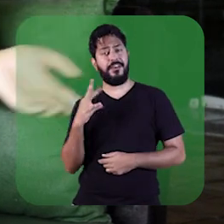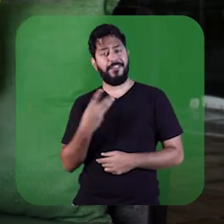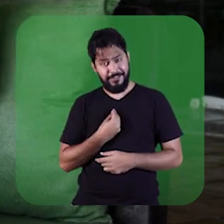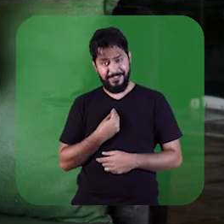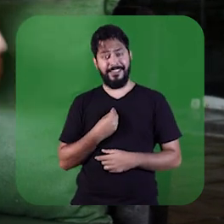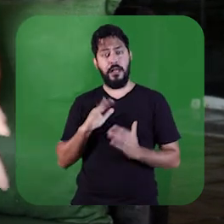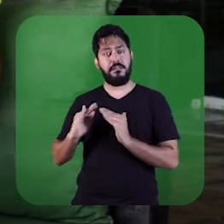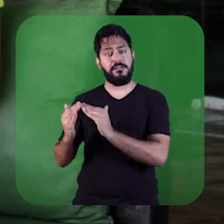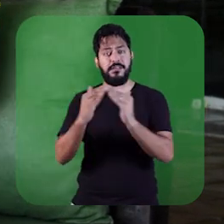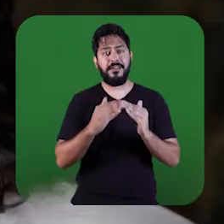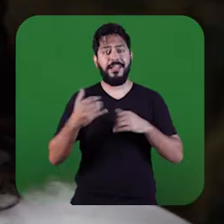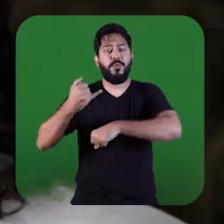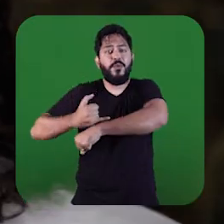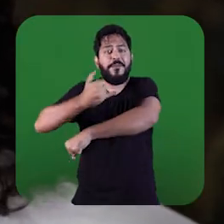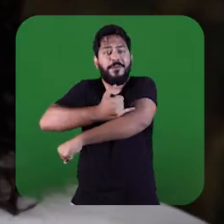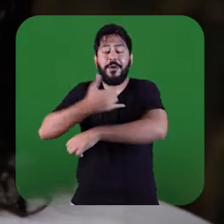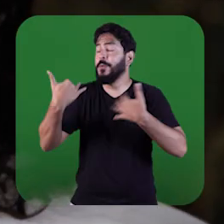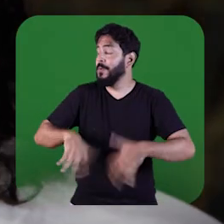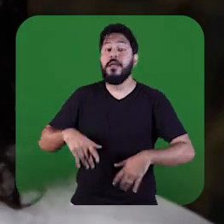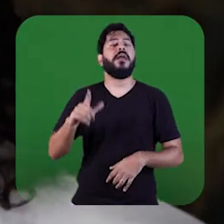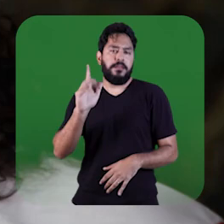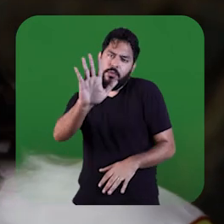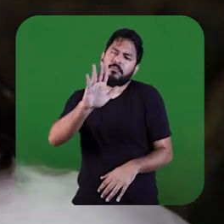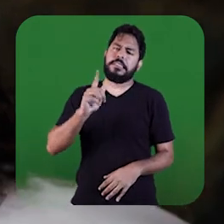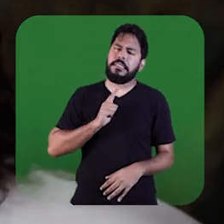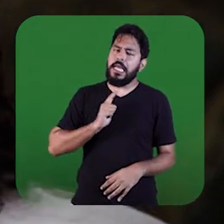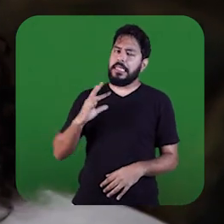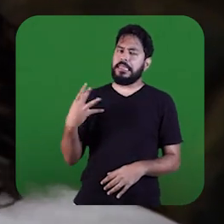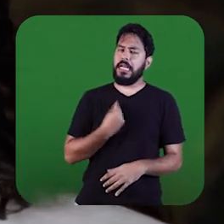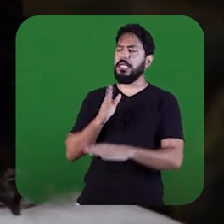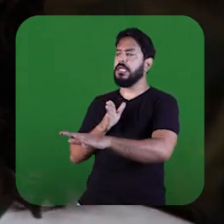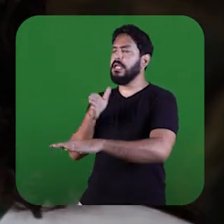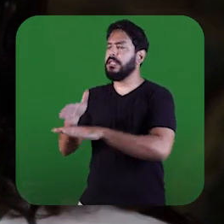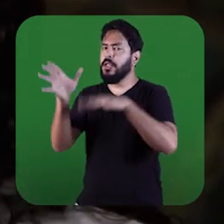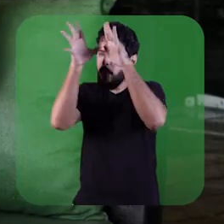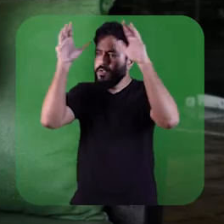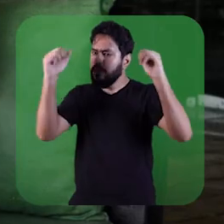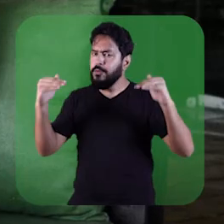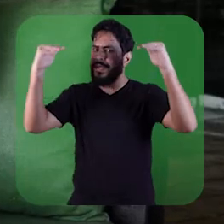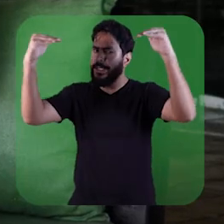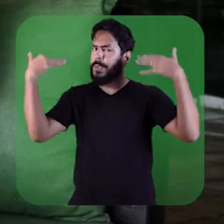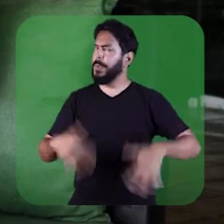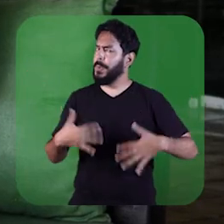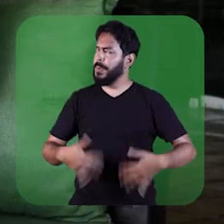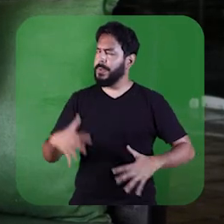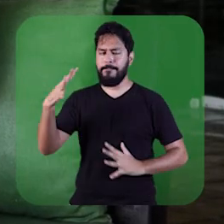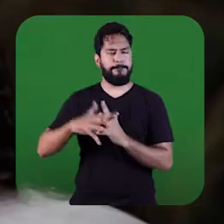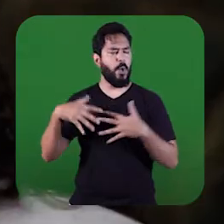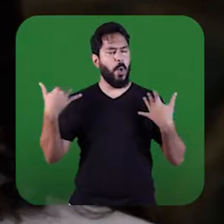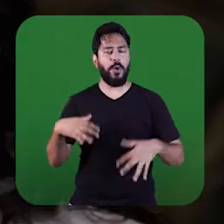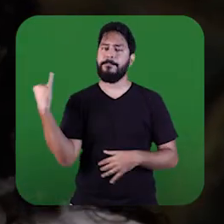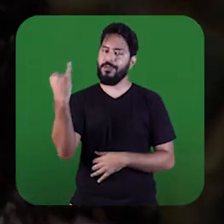da periferia do Ibura, né? Então ter uma estudante trans ocupando esse espaço, assim, é muito importante mesmo,